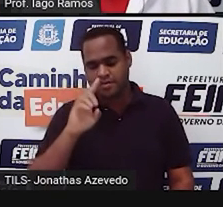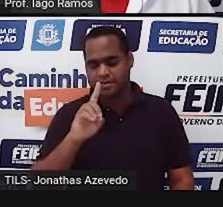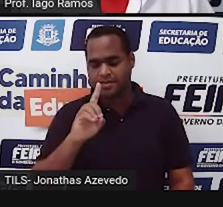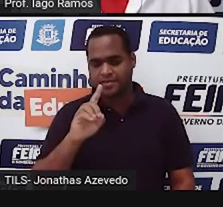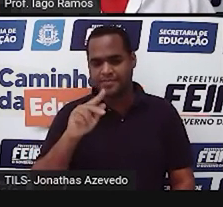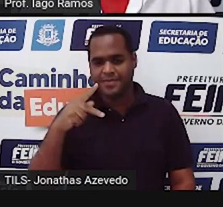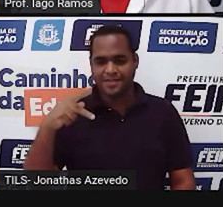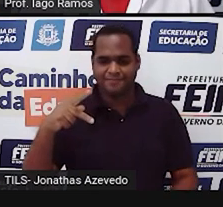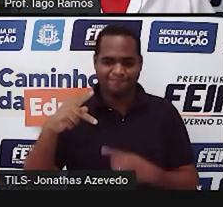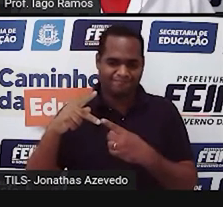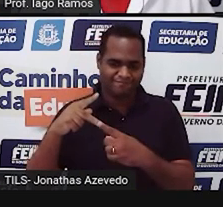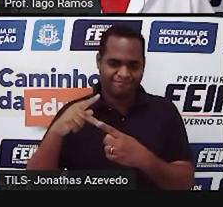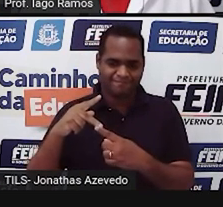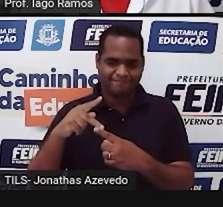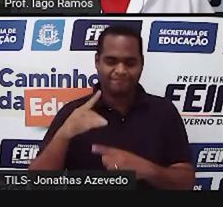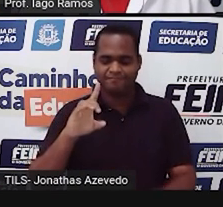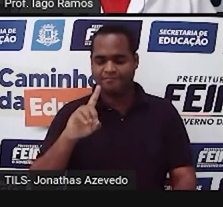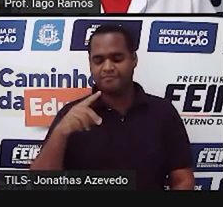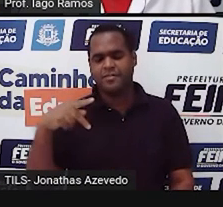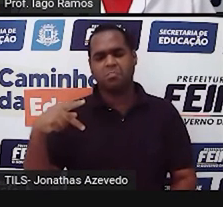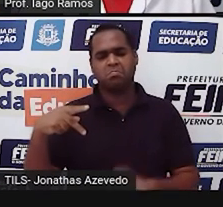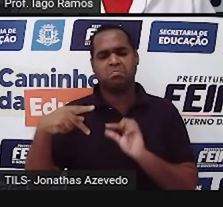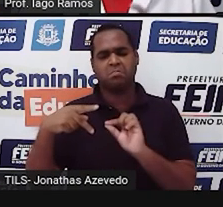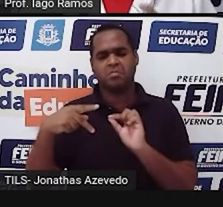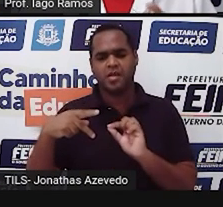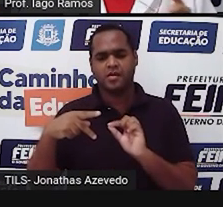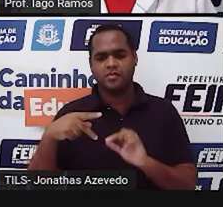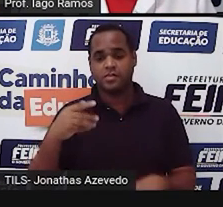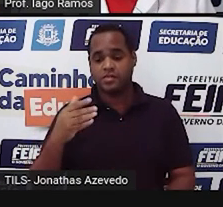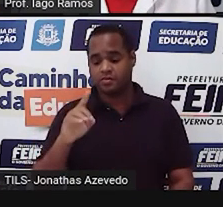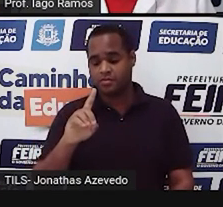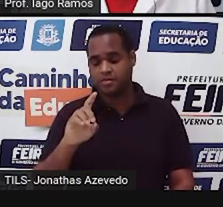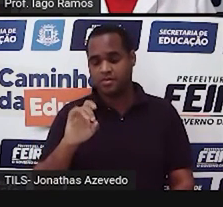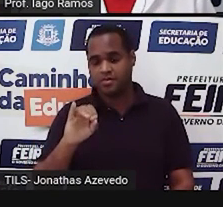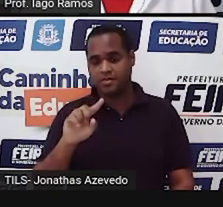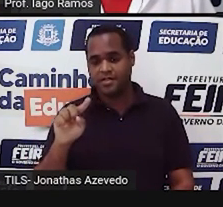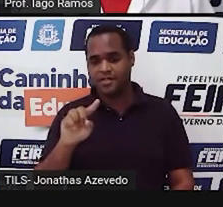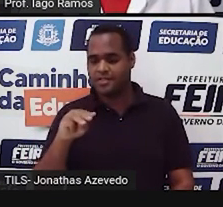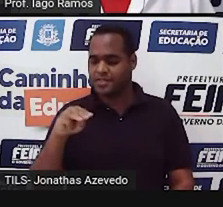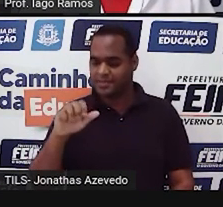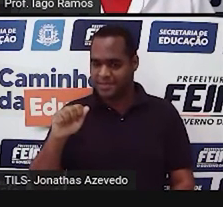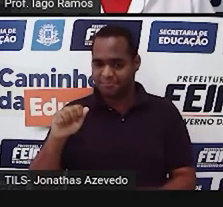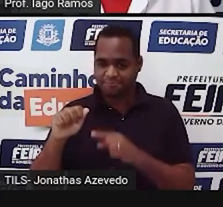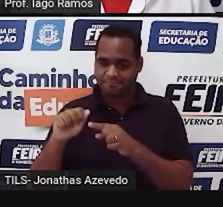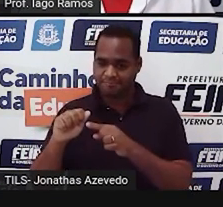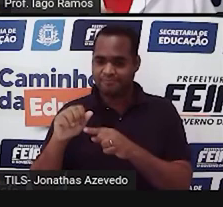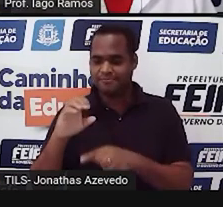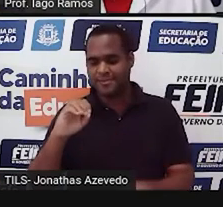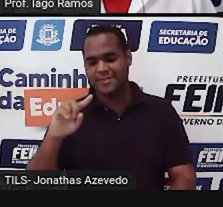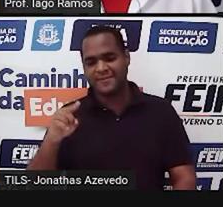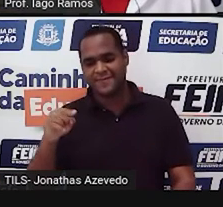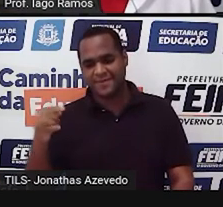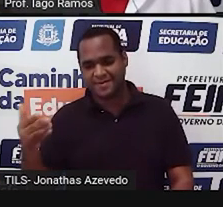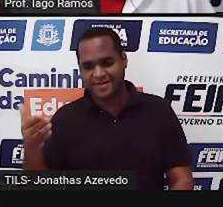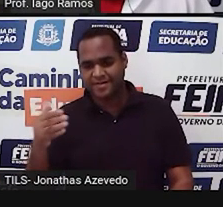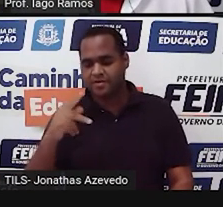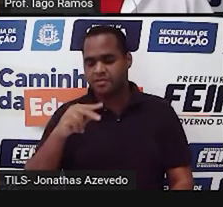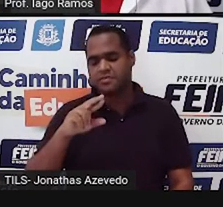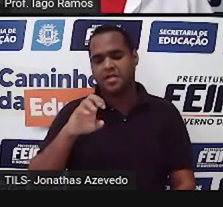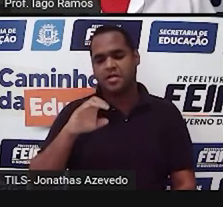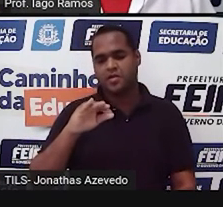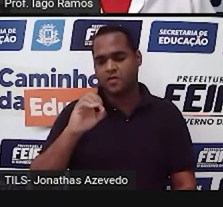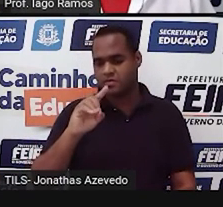periódica porque dízima periódica dízima porque é de decimal e periódica porque depois